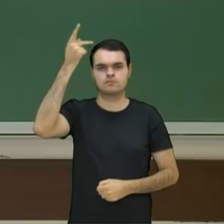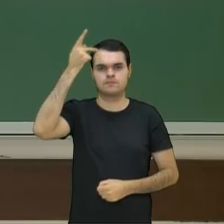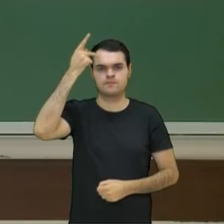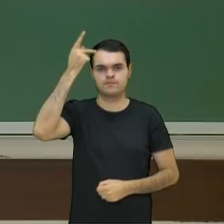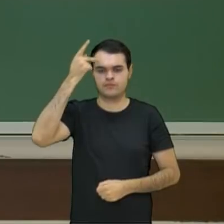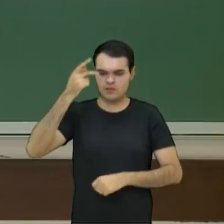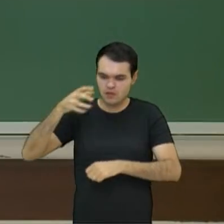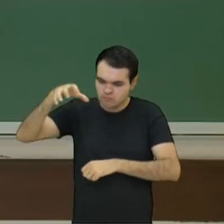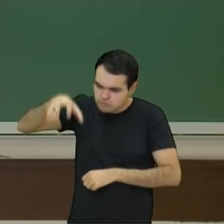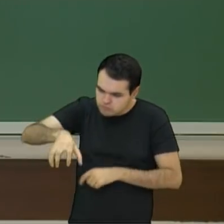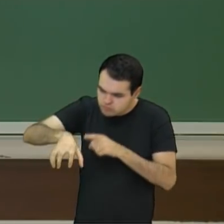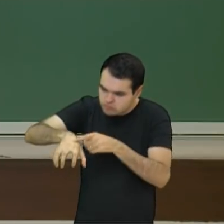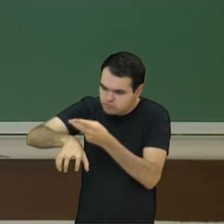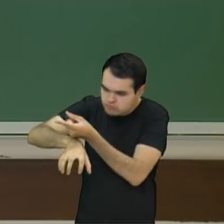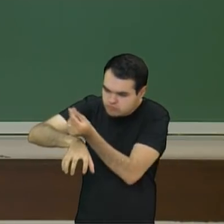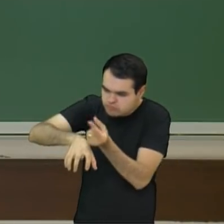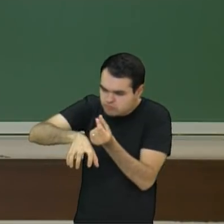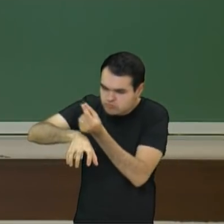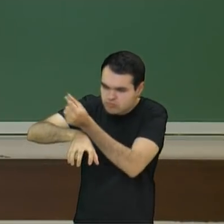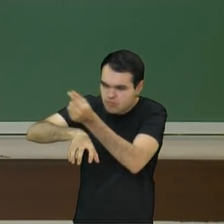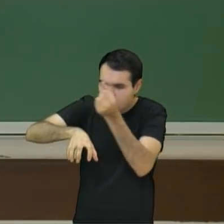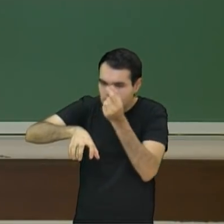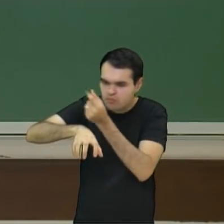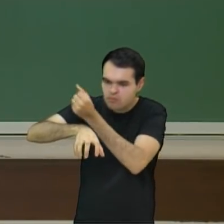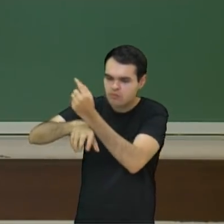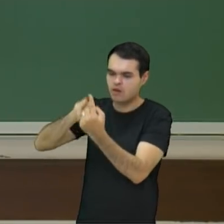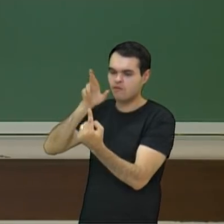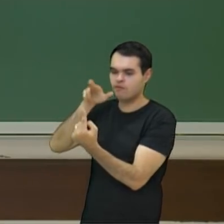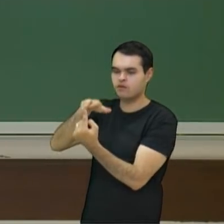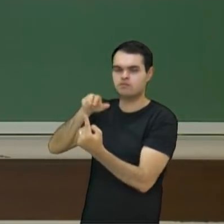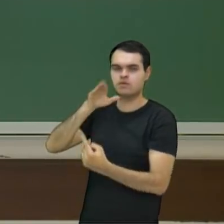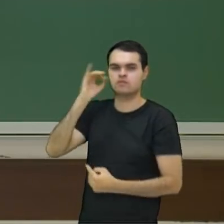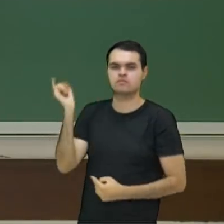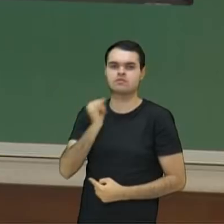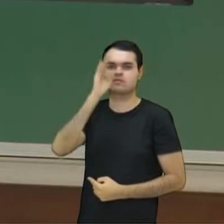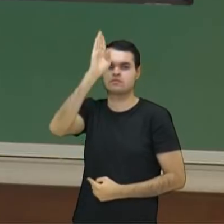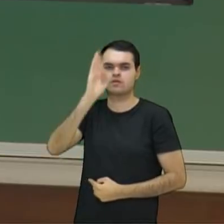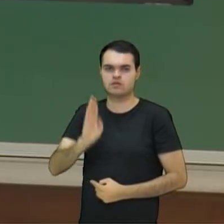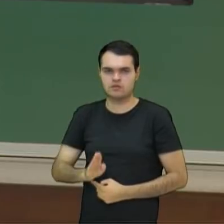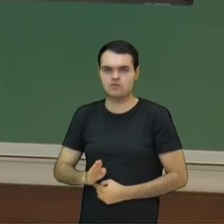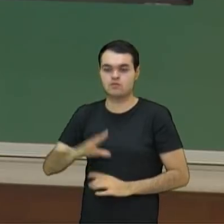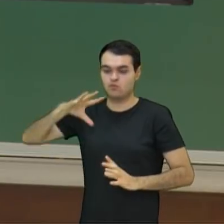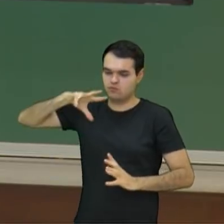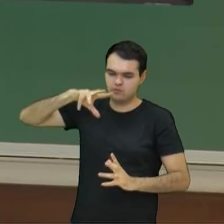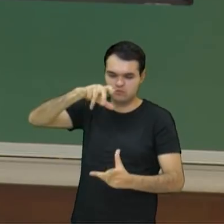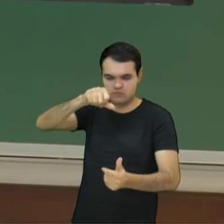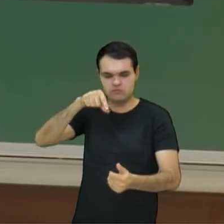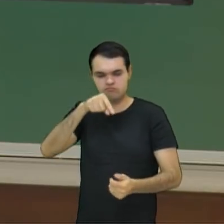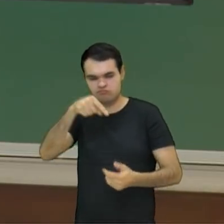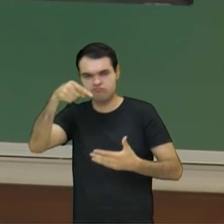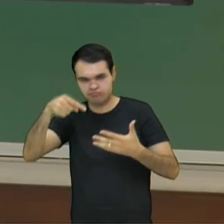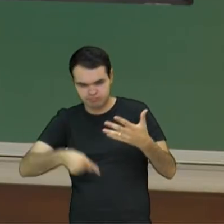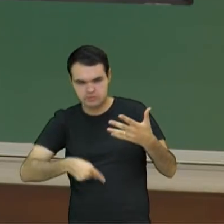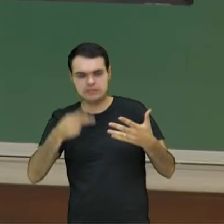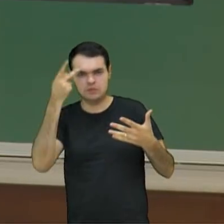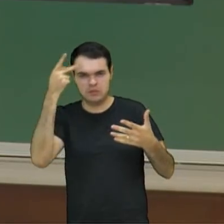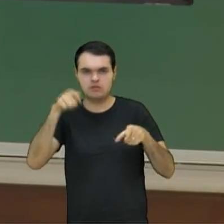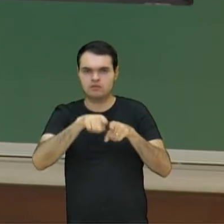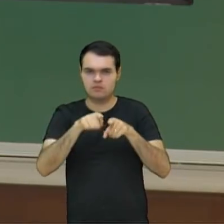centro financeiro, ela é uma das mais importantes, ela é a mais importante do Brasil e uma das mais importantes do mundo aí nesse sentido,